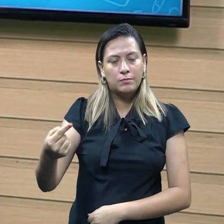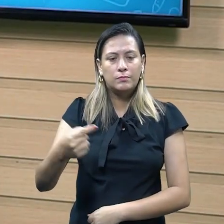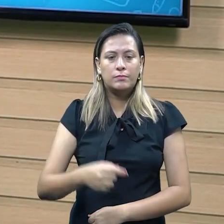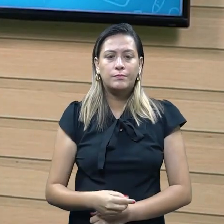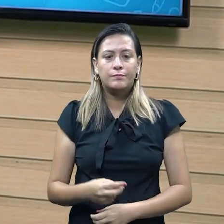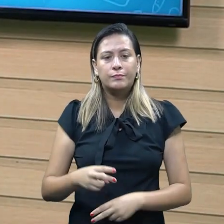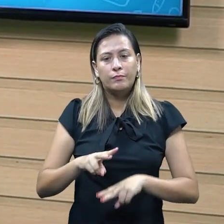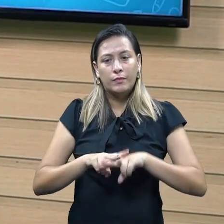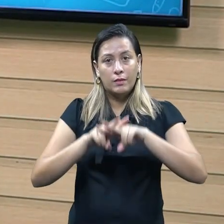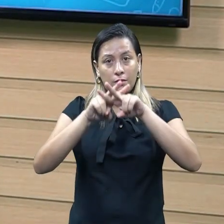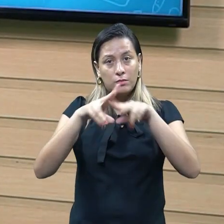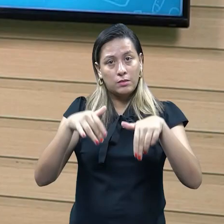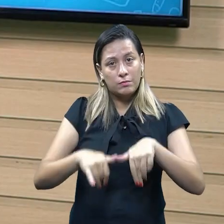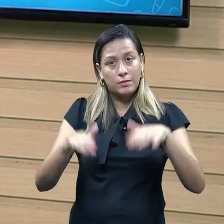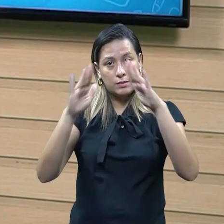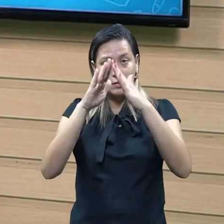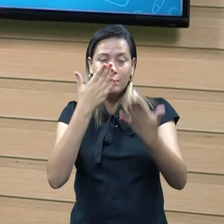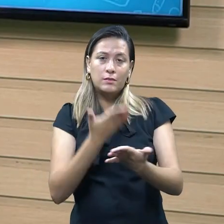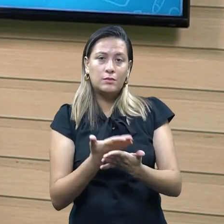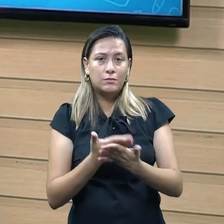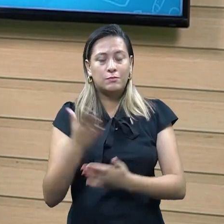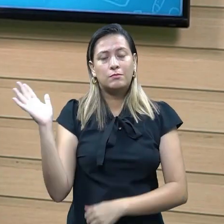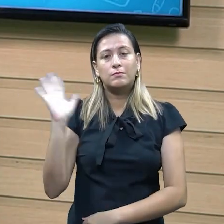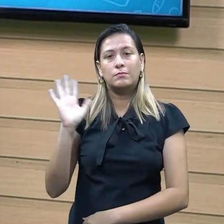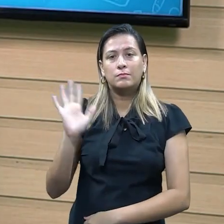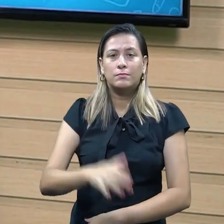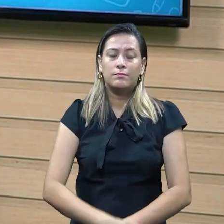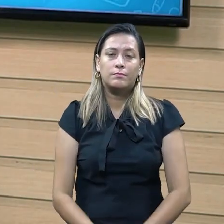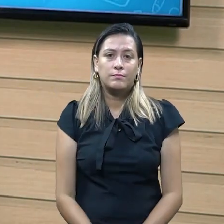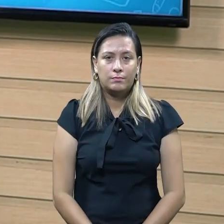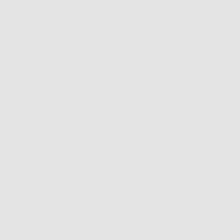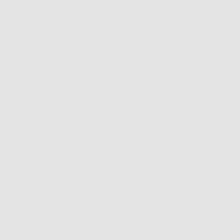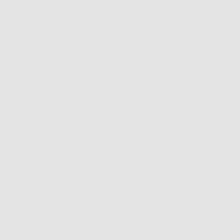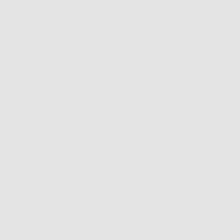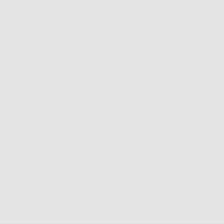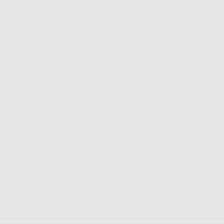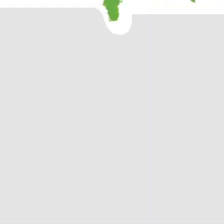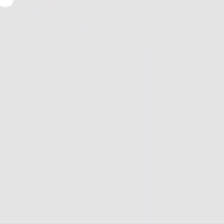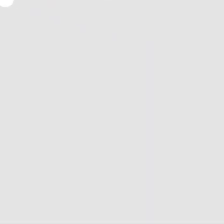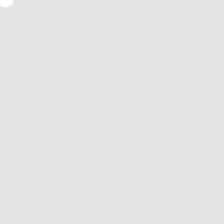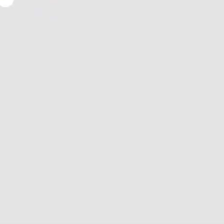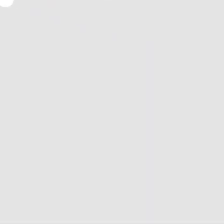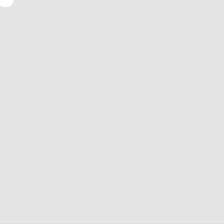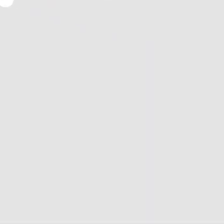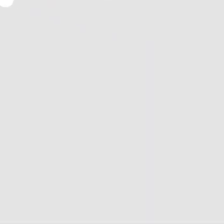aulas. #fica em casa estudando e até a próxima.